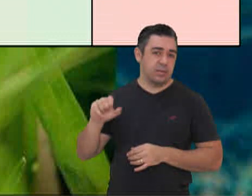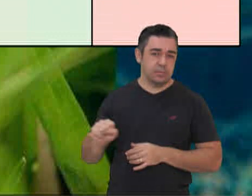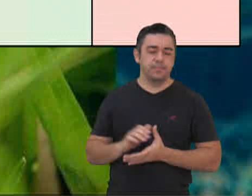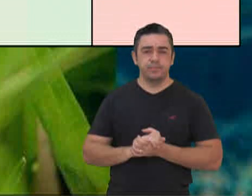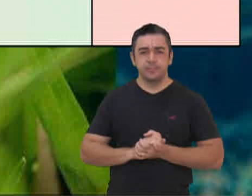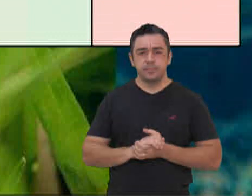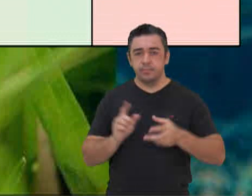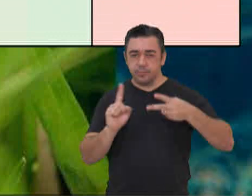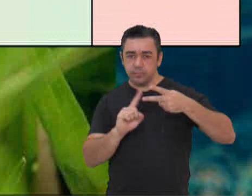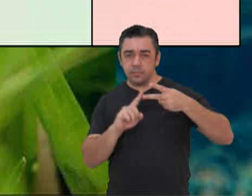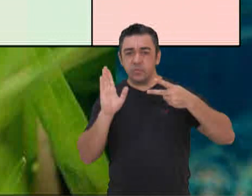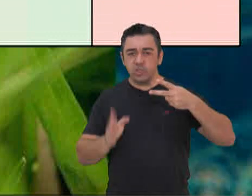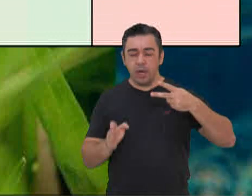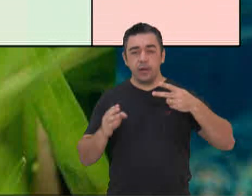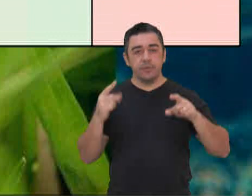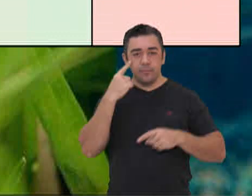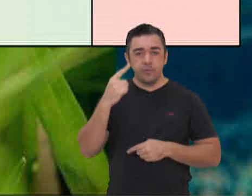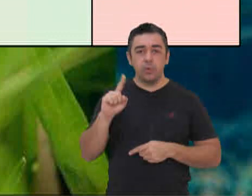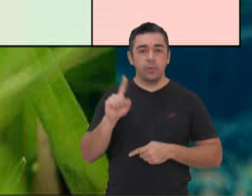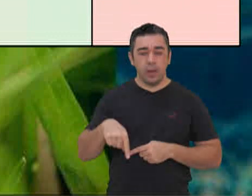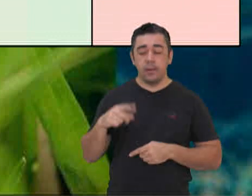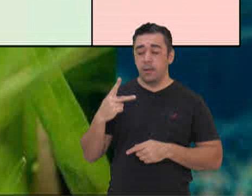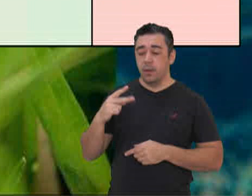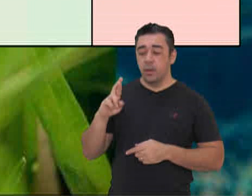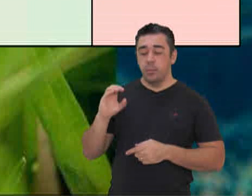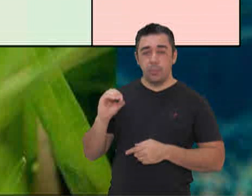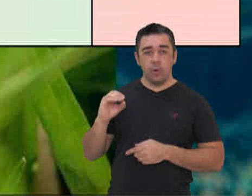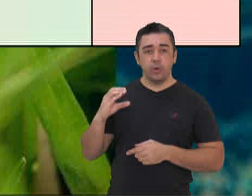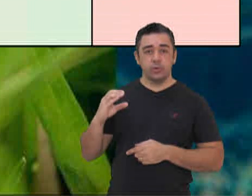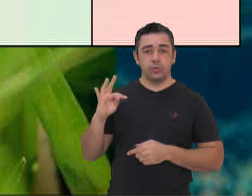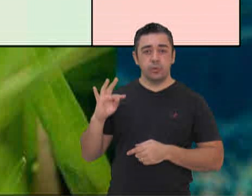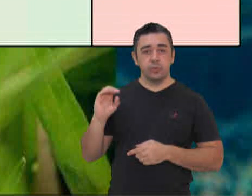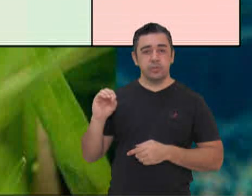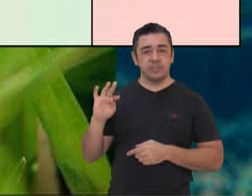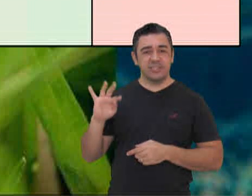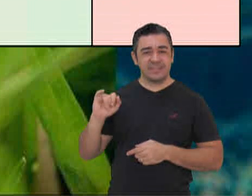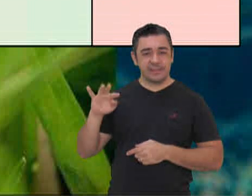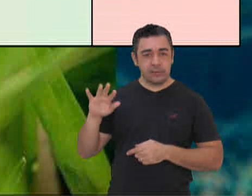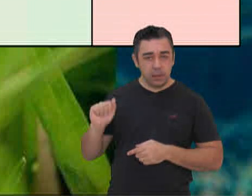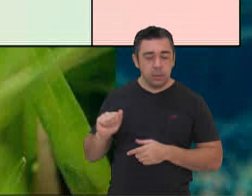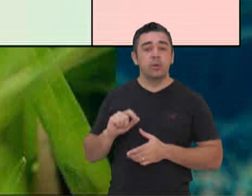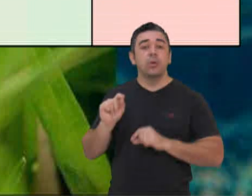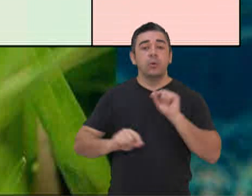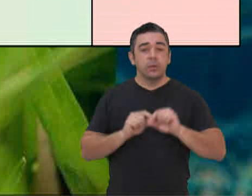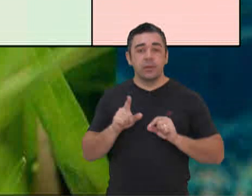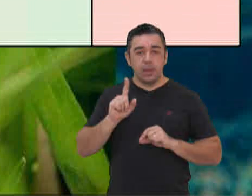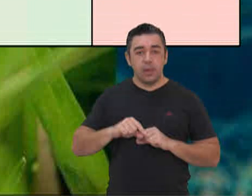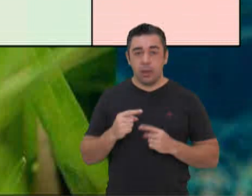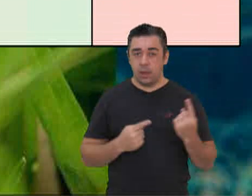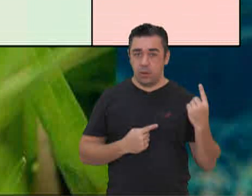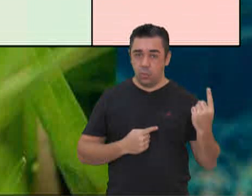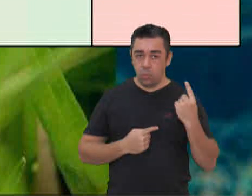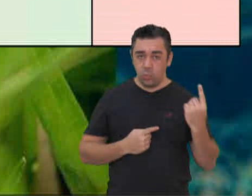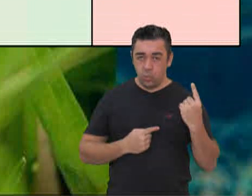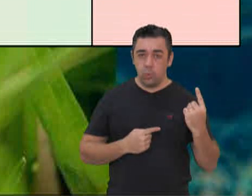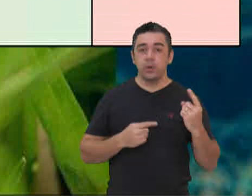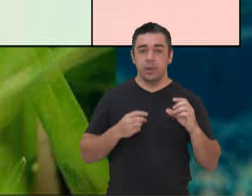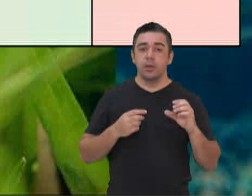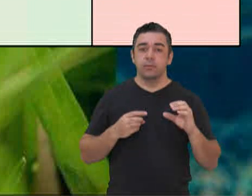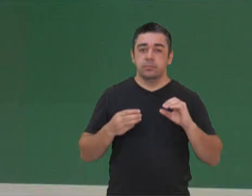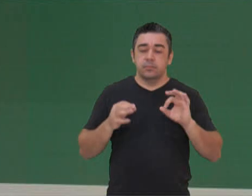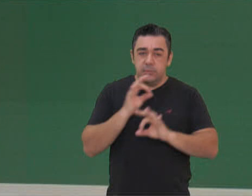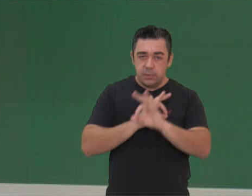também, protoctista. Aqui dentro do protoctista, a gente tem seres unicelulares, os protozoários, e pode ter